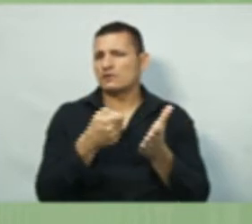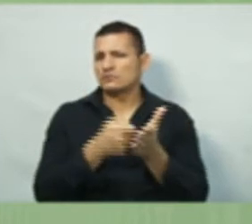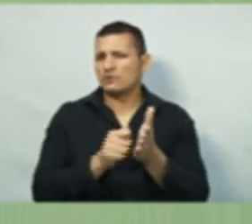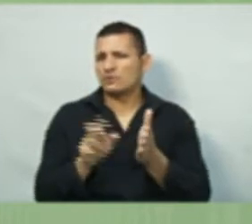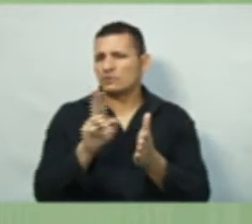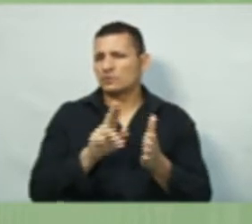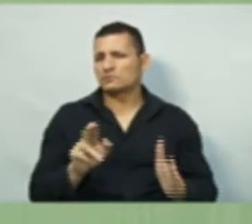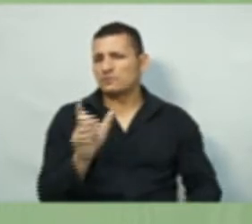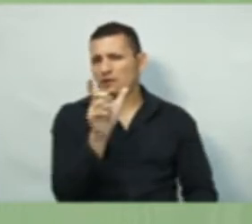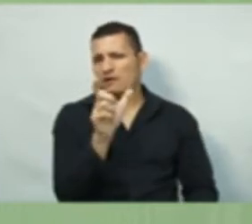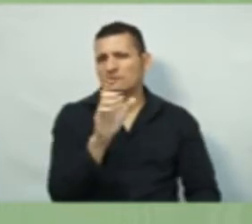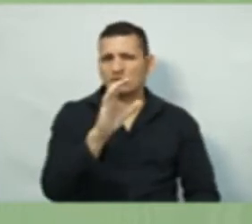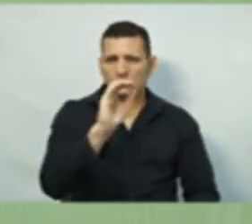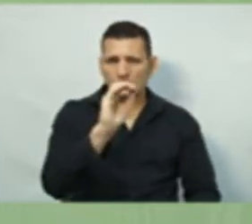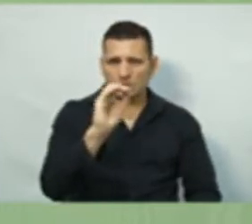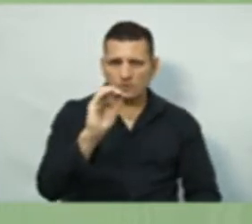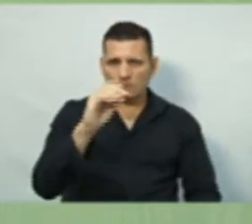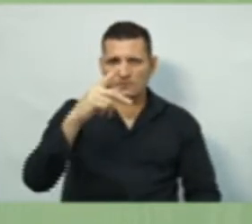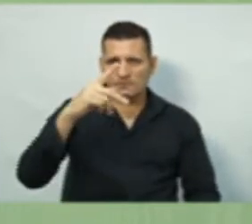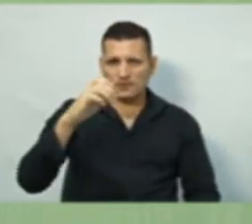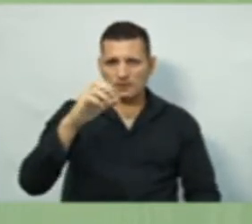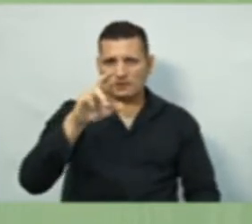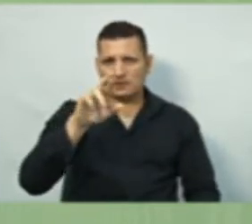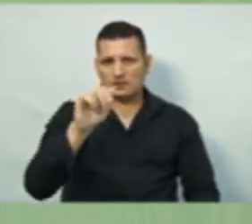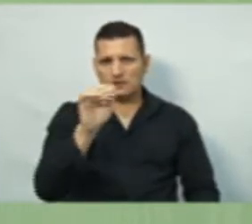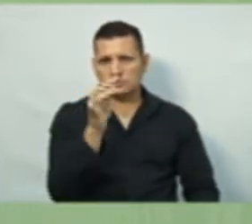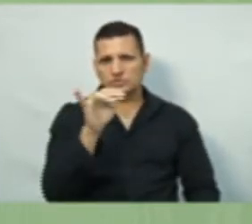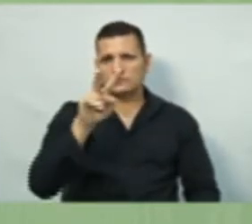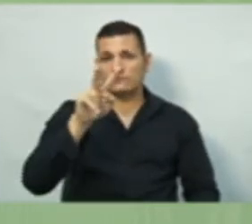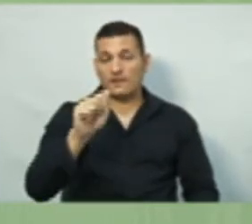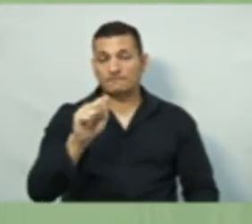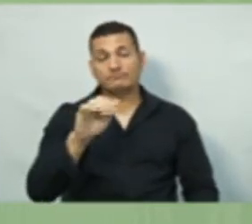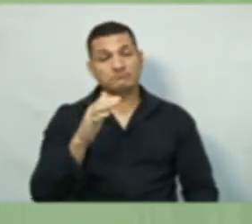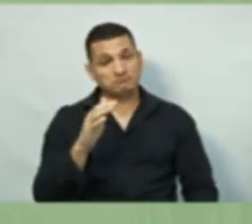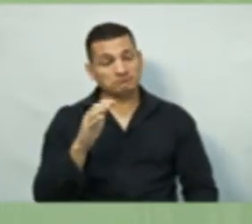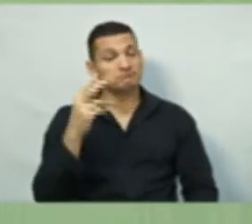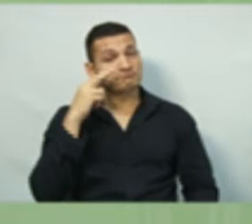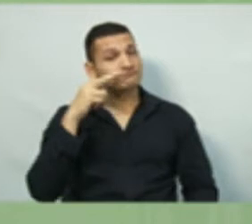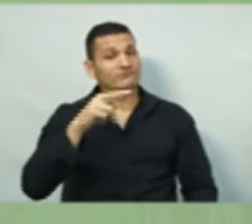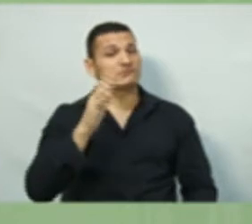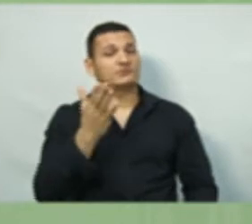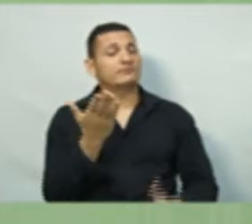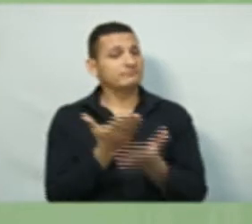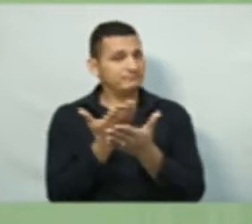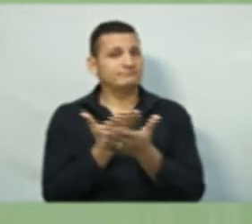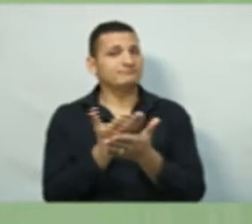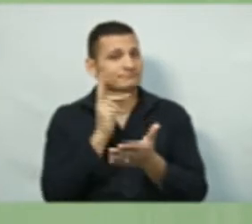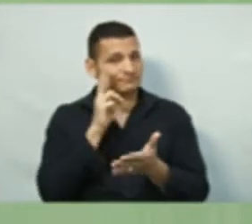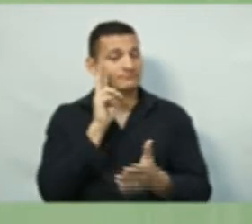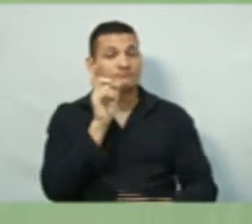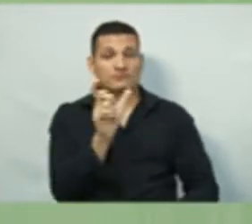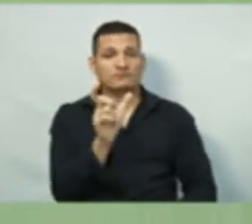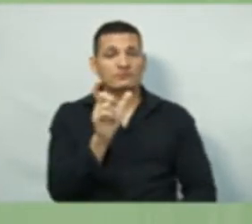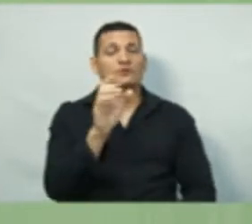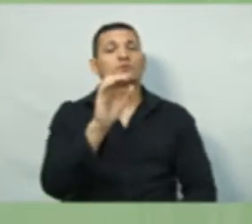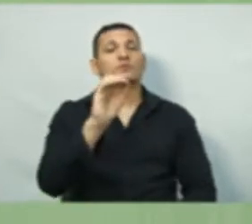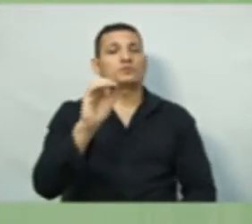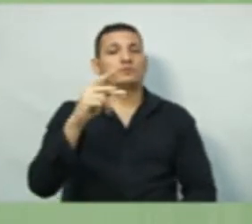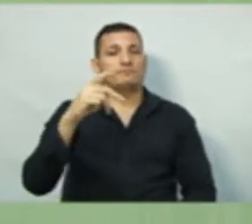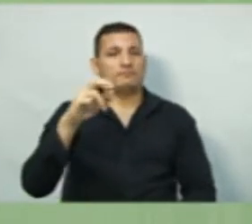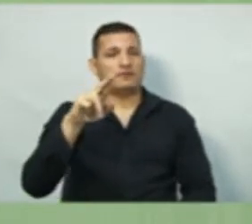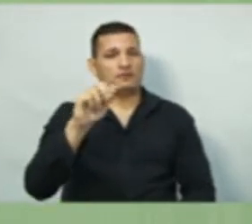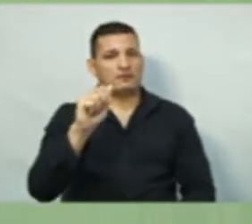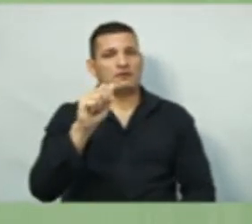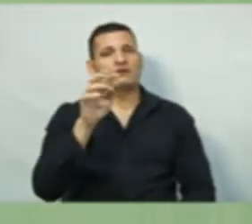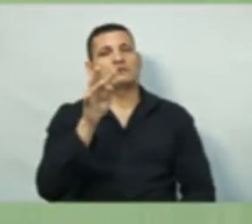palavra cooperativa na sua Constituição. E nós vimos que é necessário, é obrigatório. Então, a